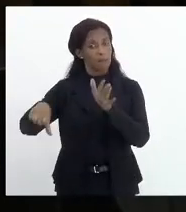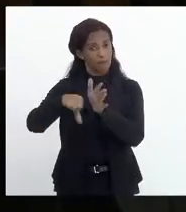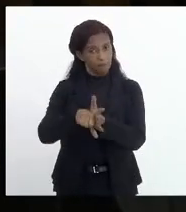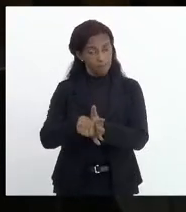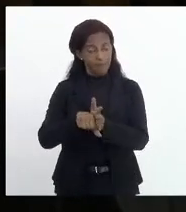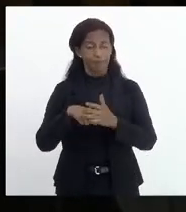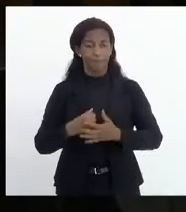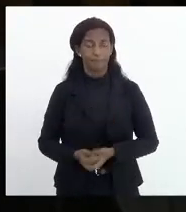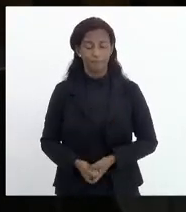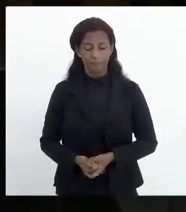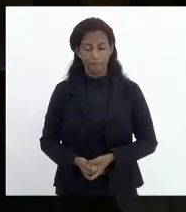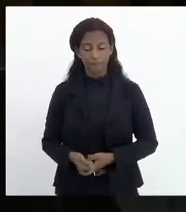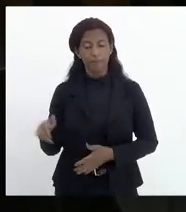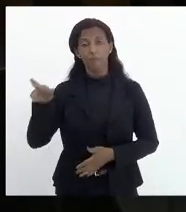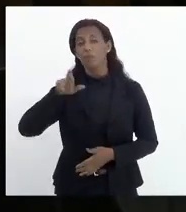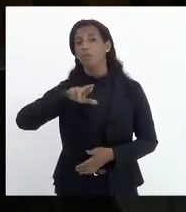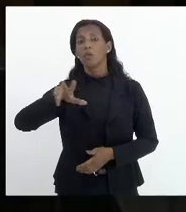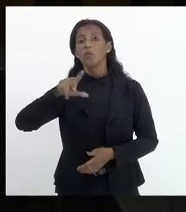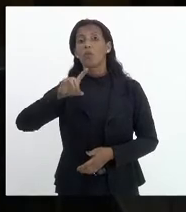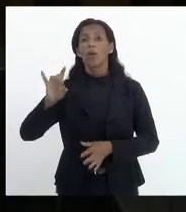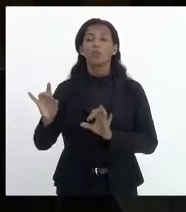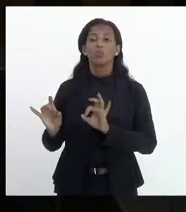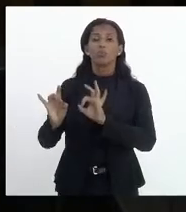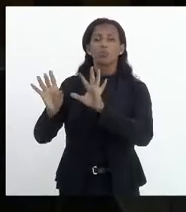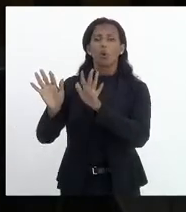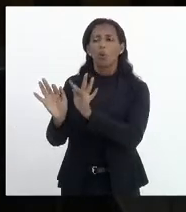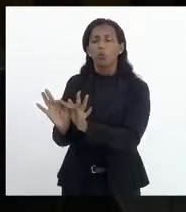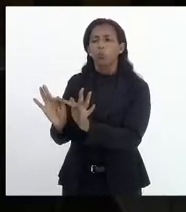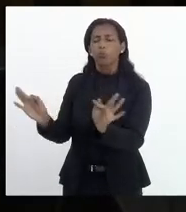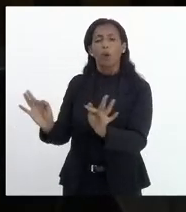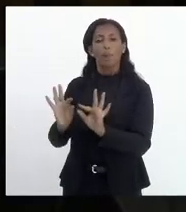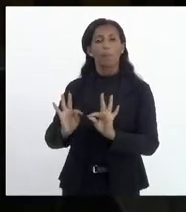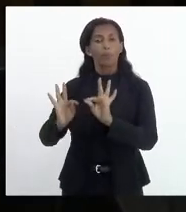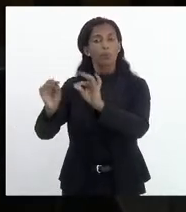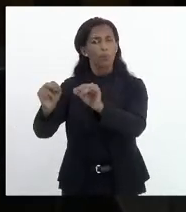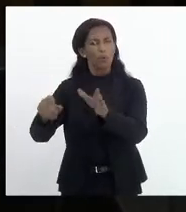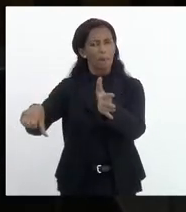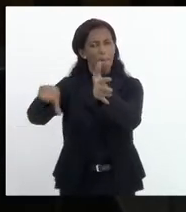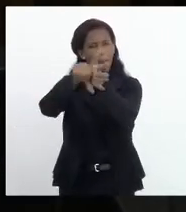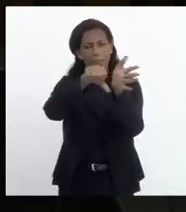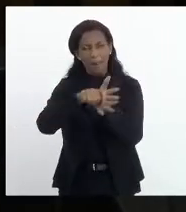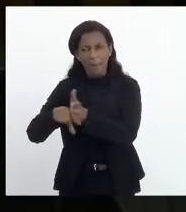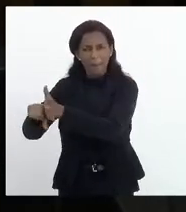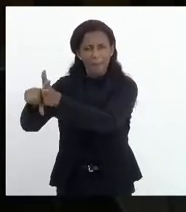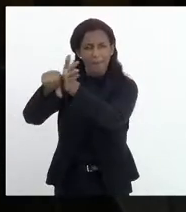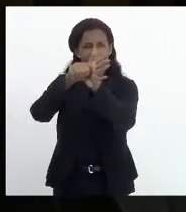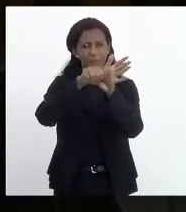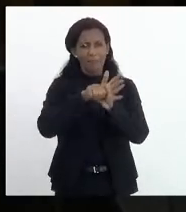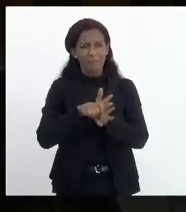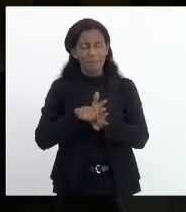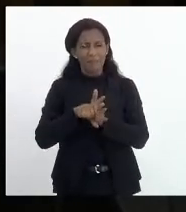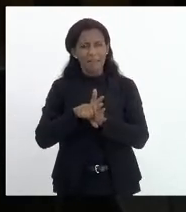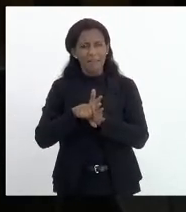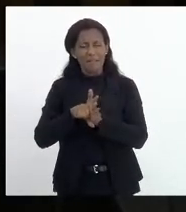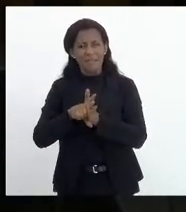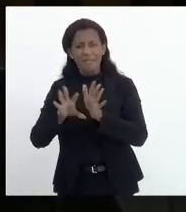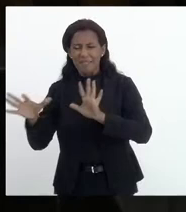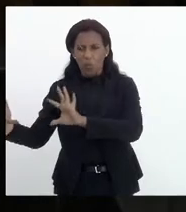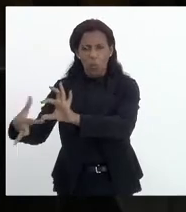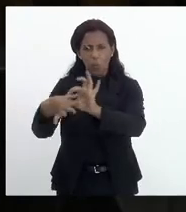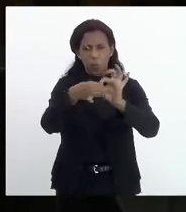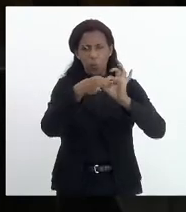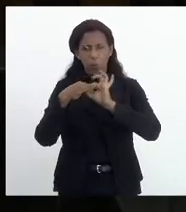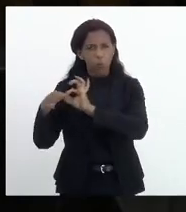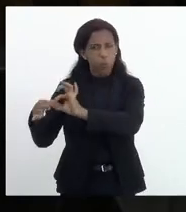Presidente não só não é só isso que todas essas crises são sinérgicos entre